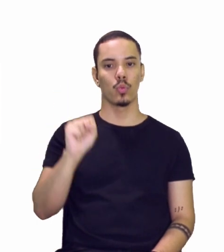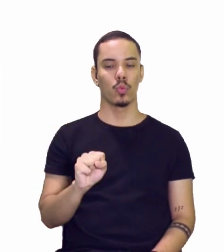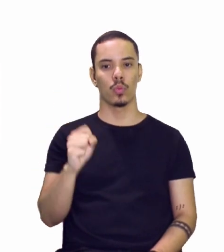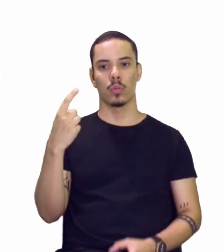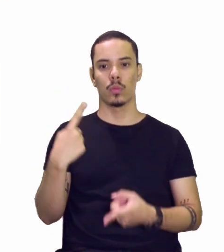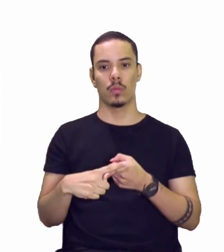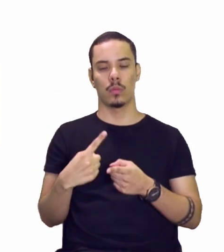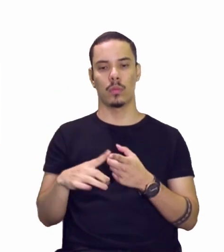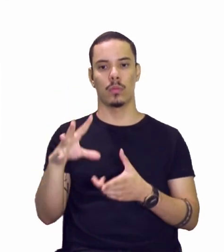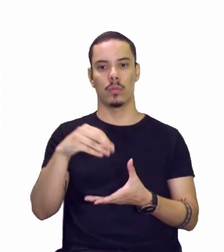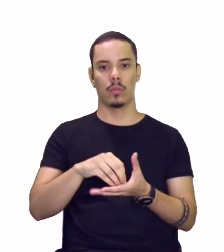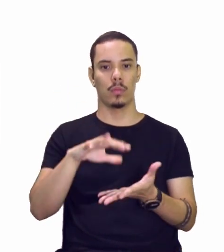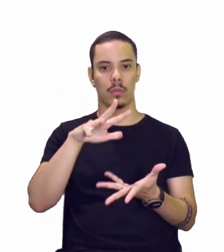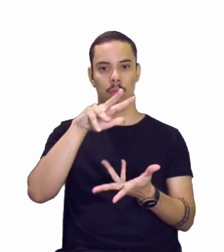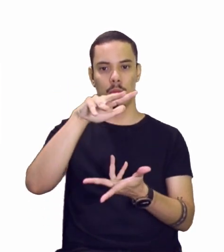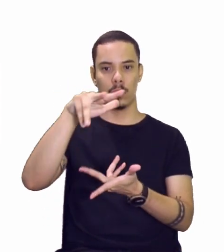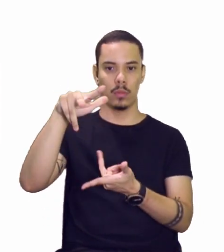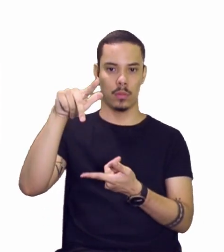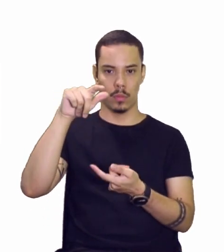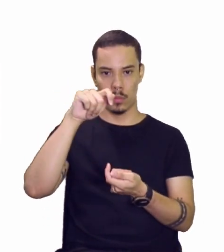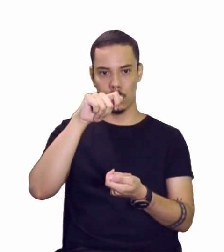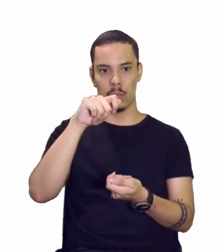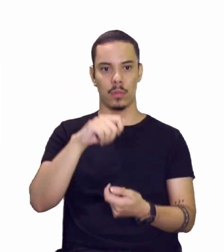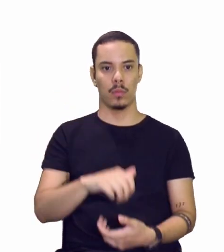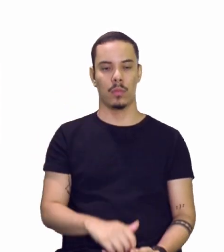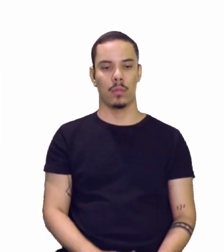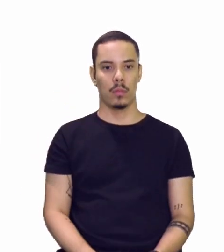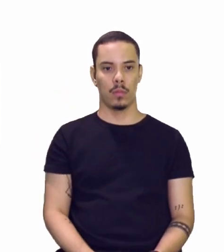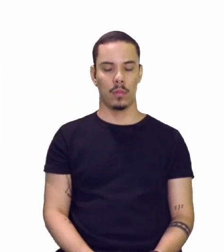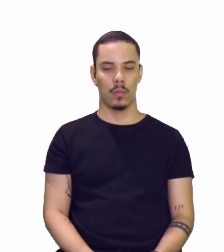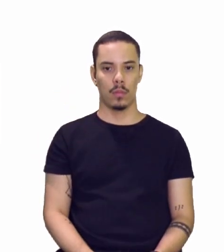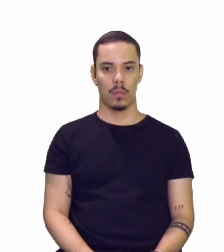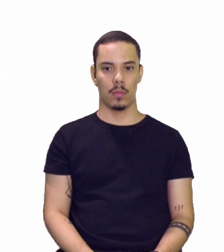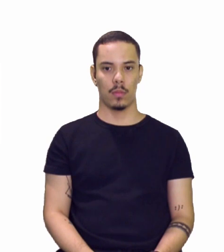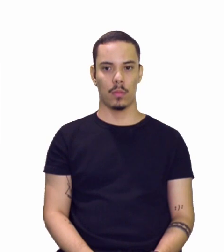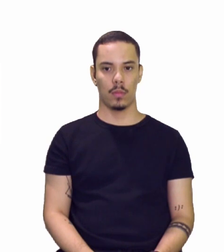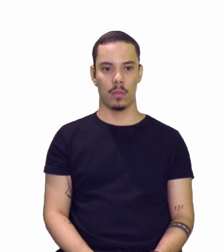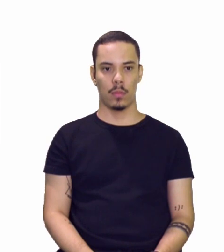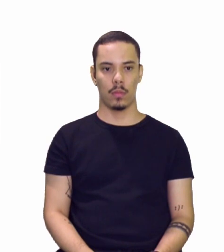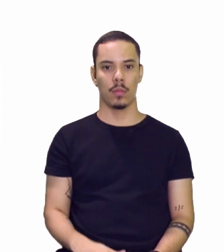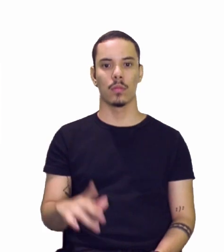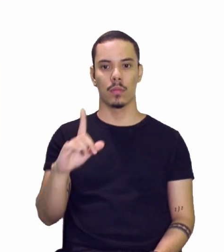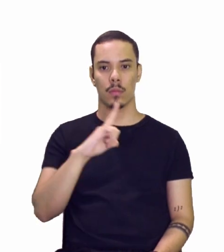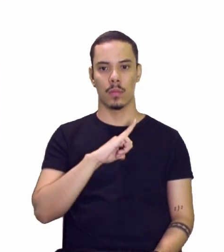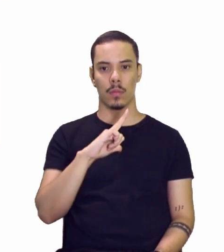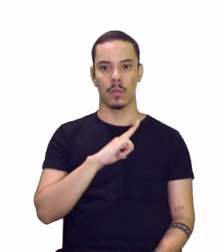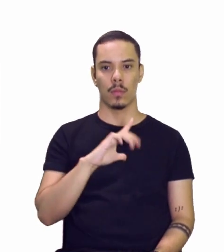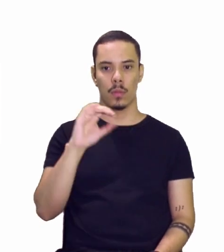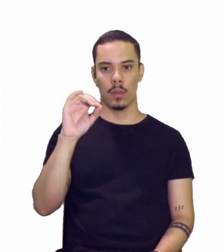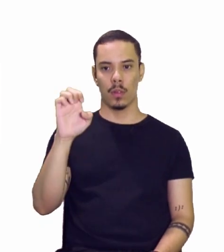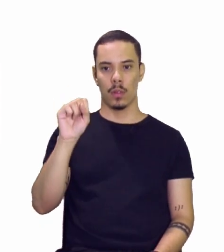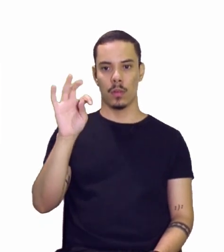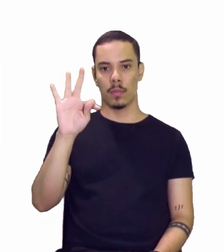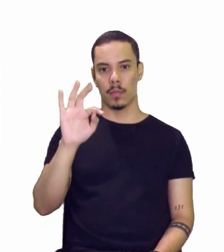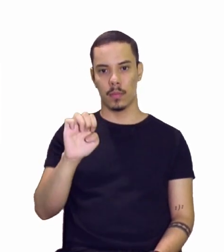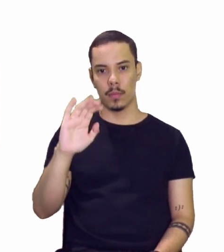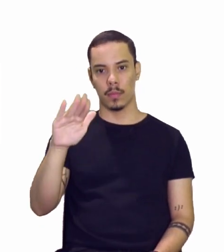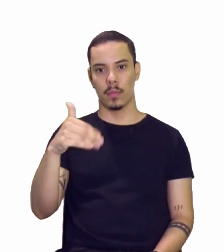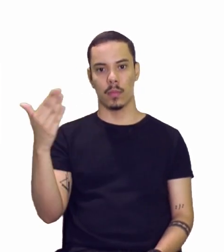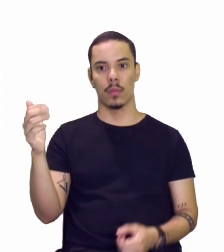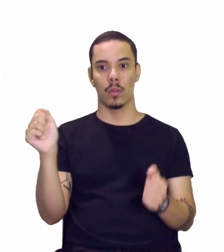está no hemisfério sul, mas é o norte. E 63 graus oeste, 1 minuto e 33